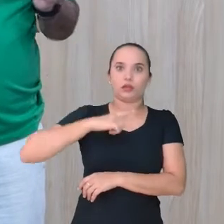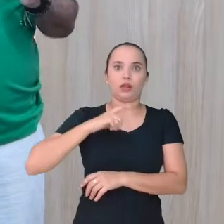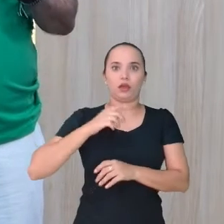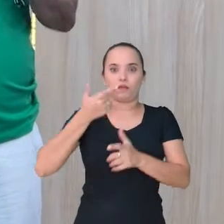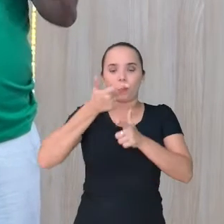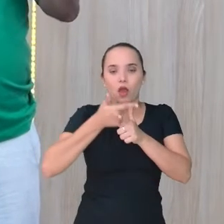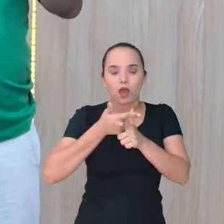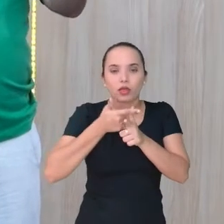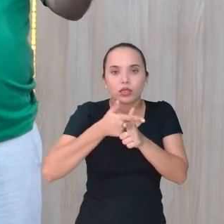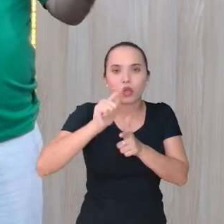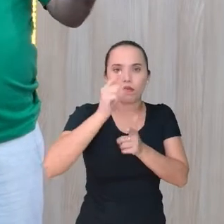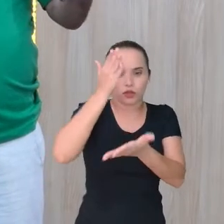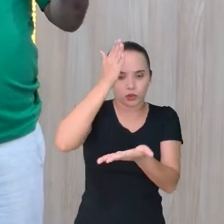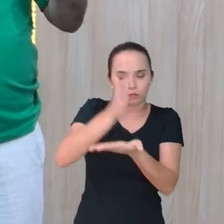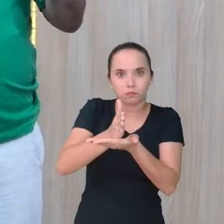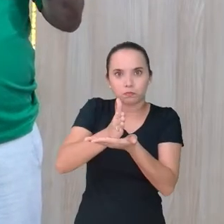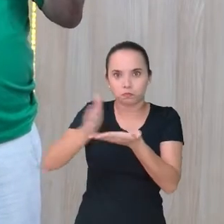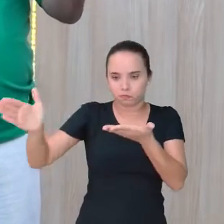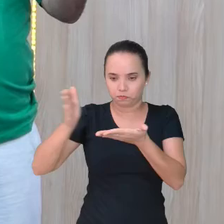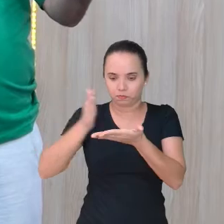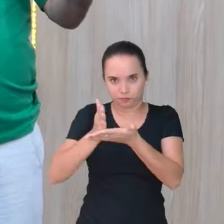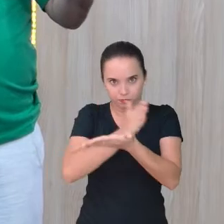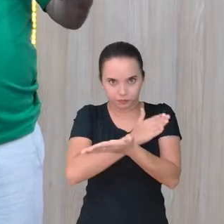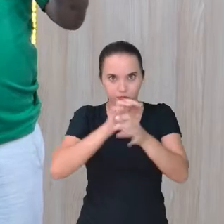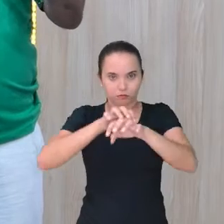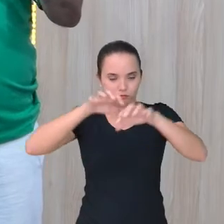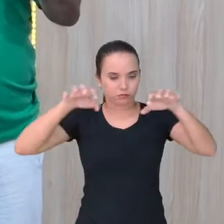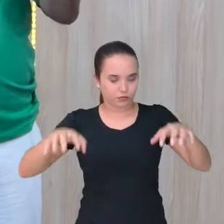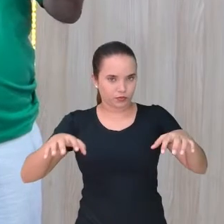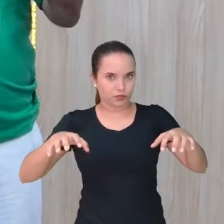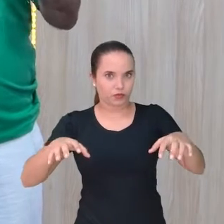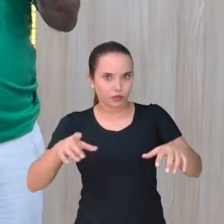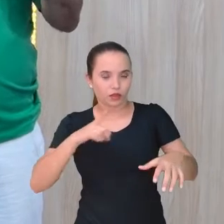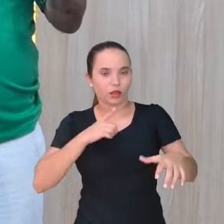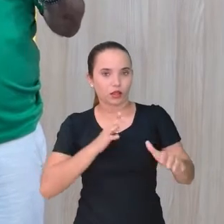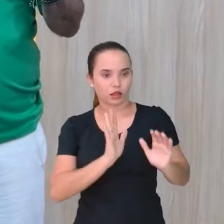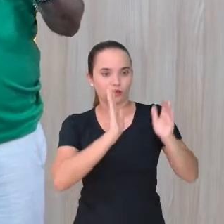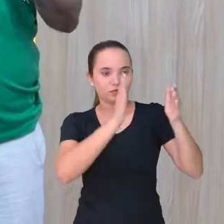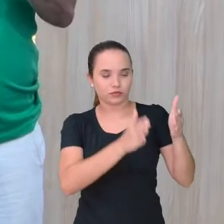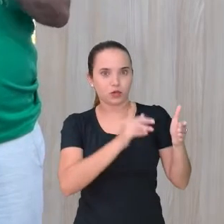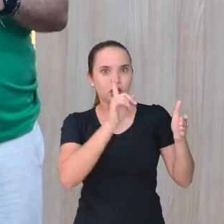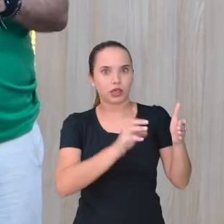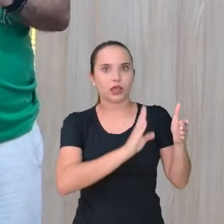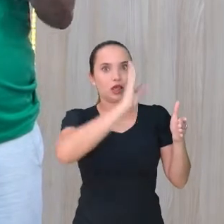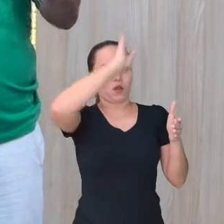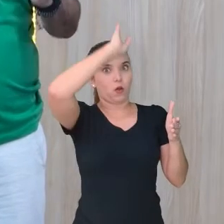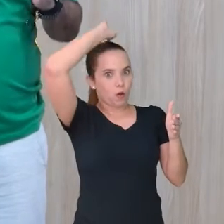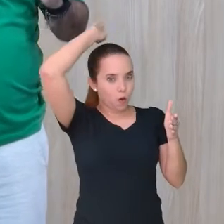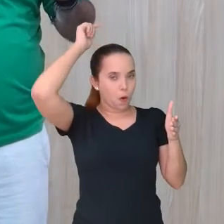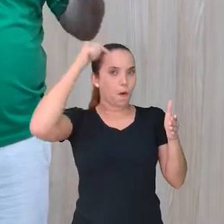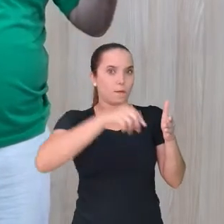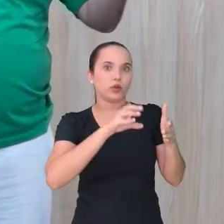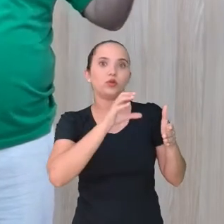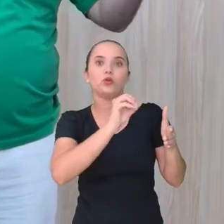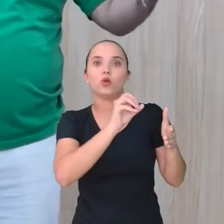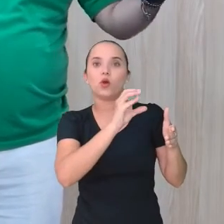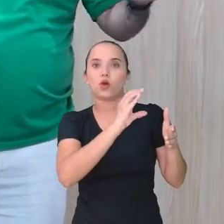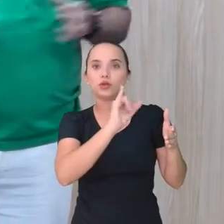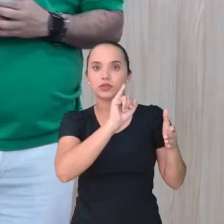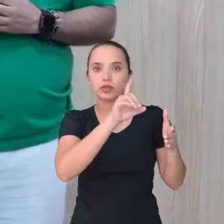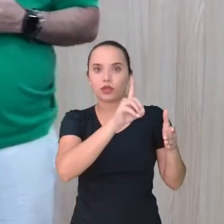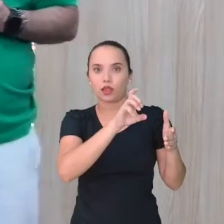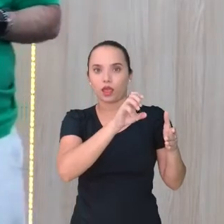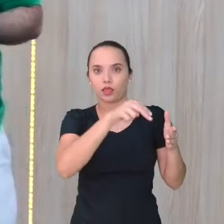né? A parte, né, que ficou conhecida como Império Romano do Ocidente, cuja capital era